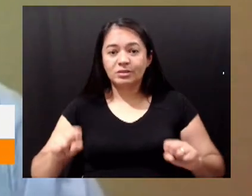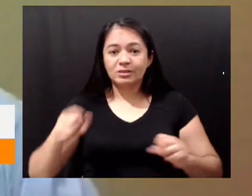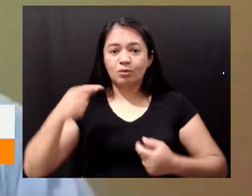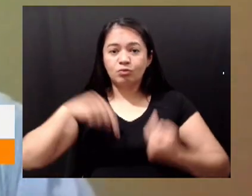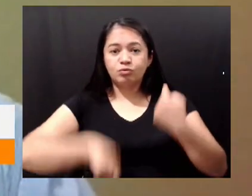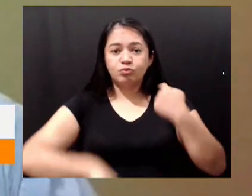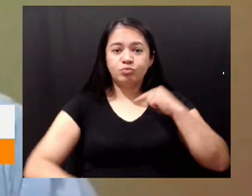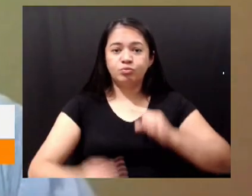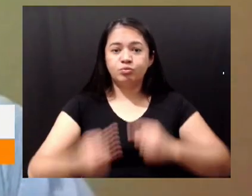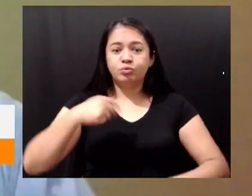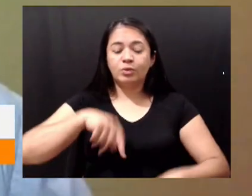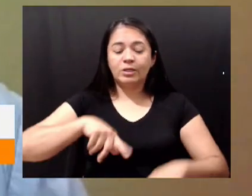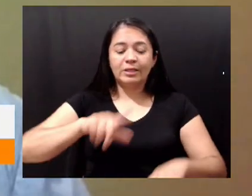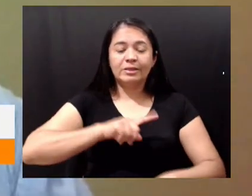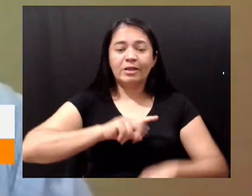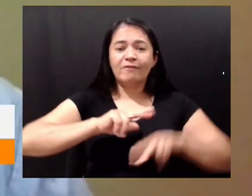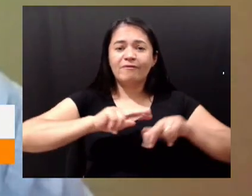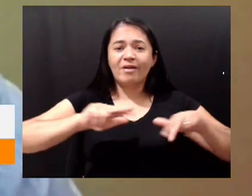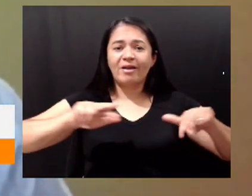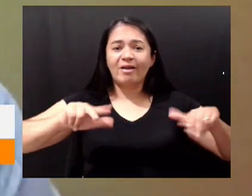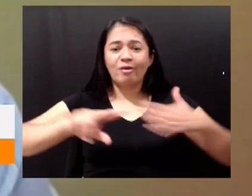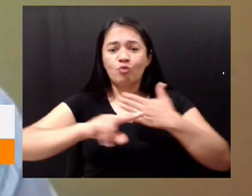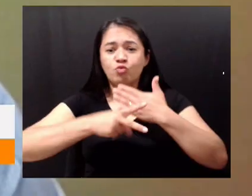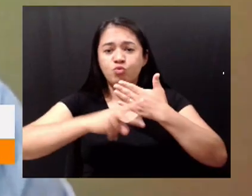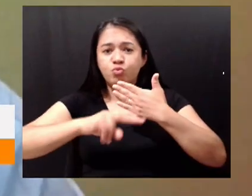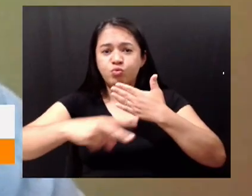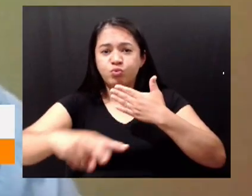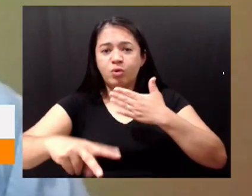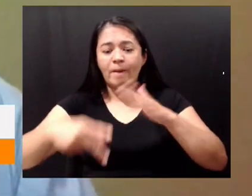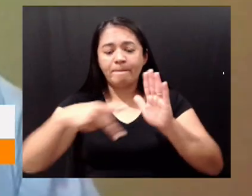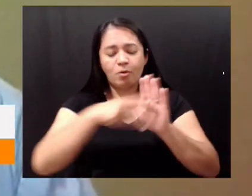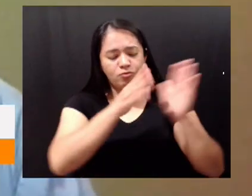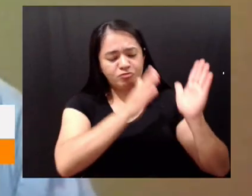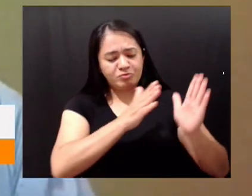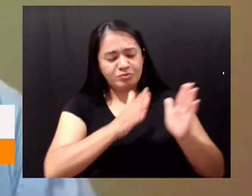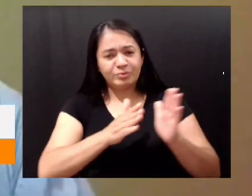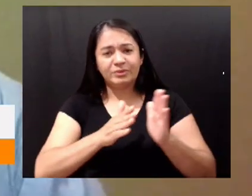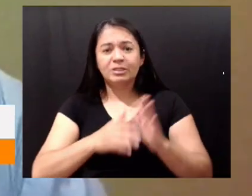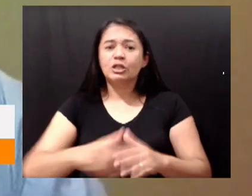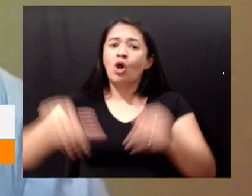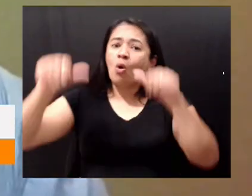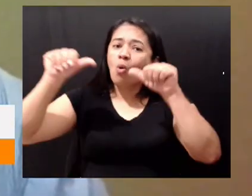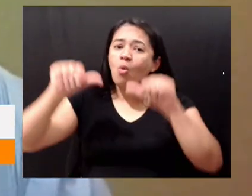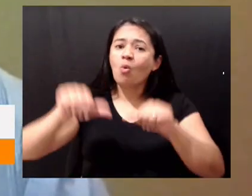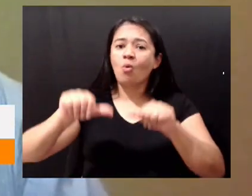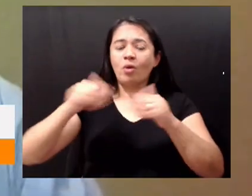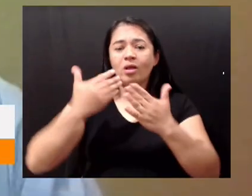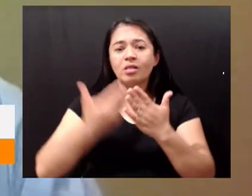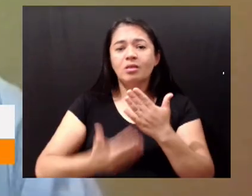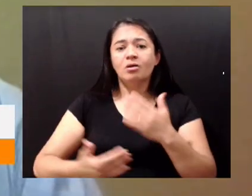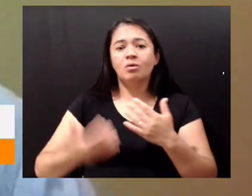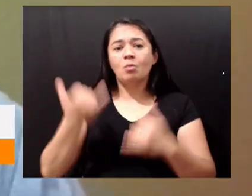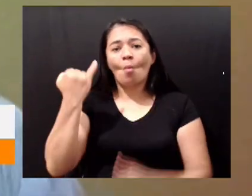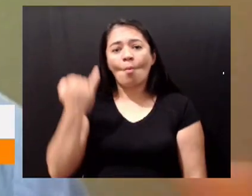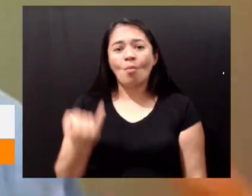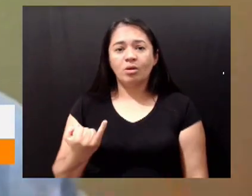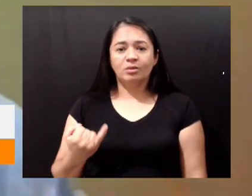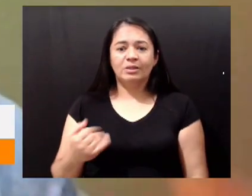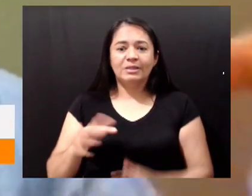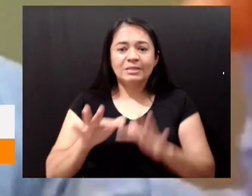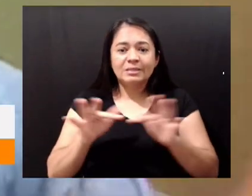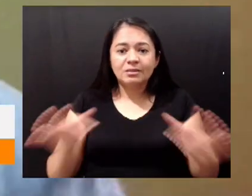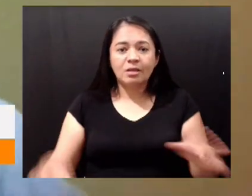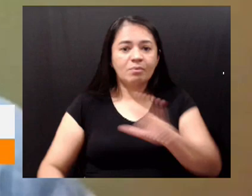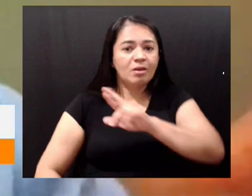consequências desse processo agressivo de perda de peso, algo tão simples assim, né, como Uhum.